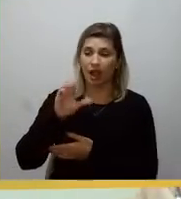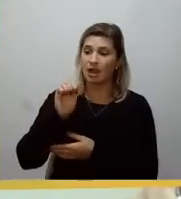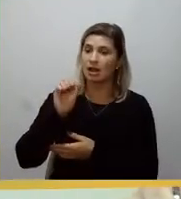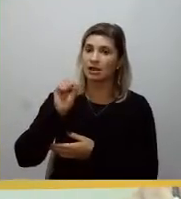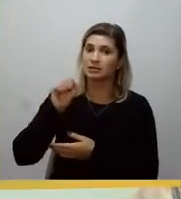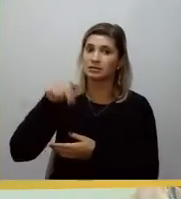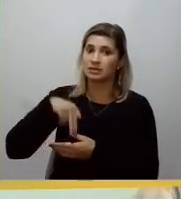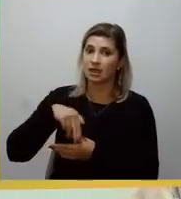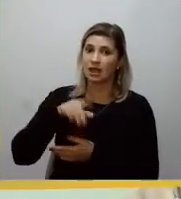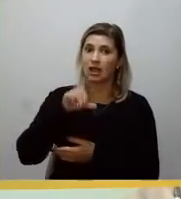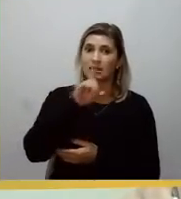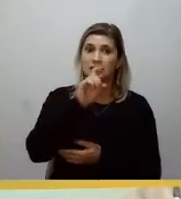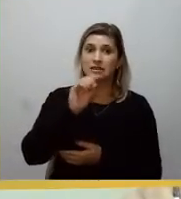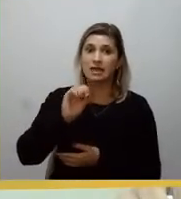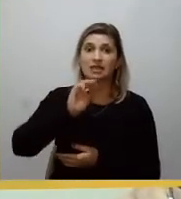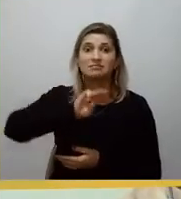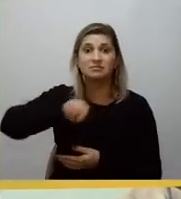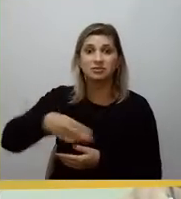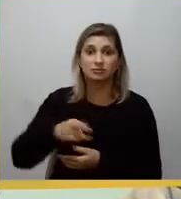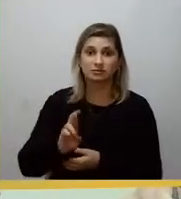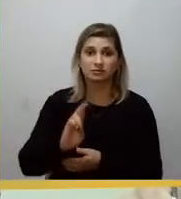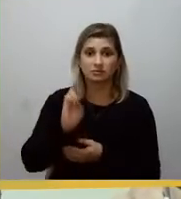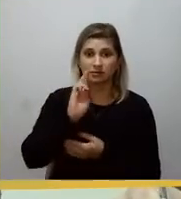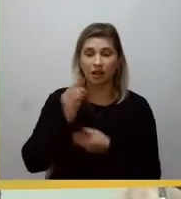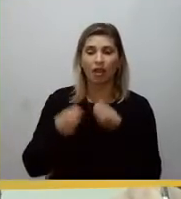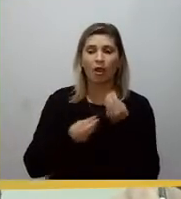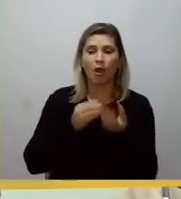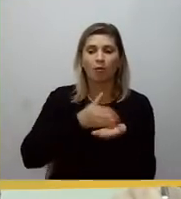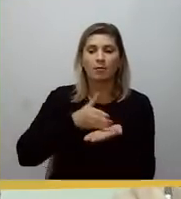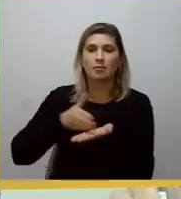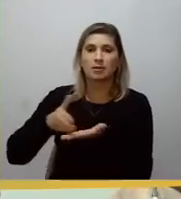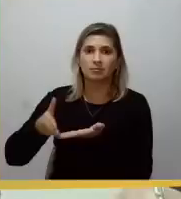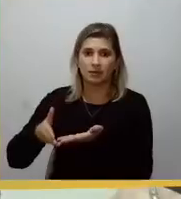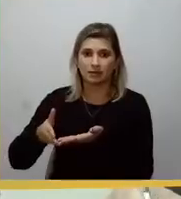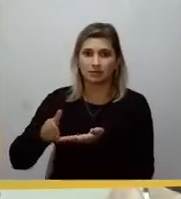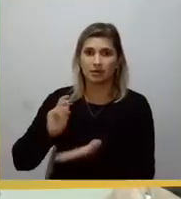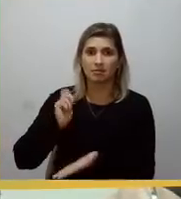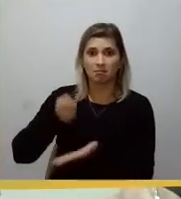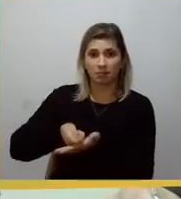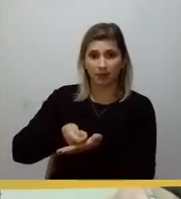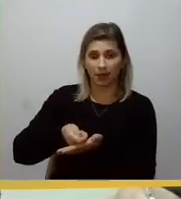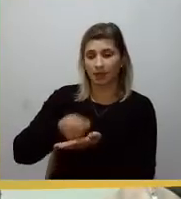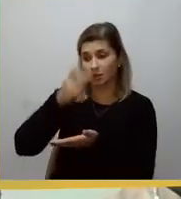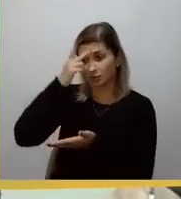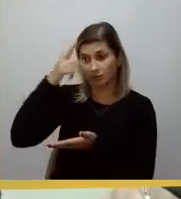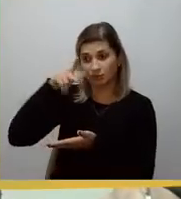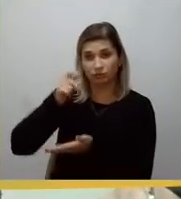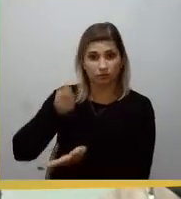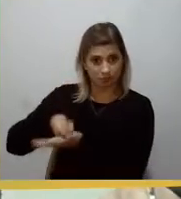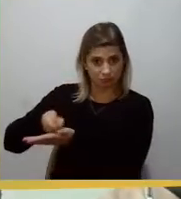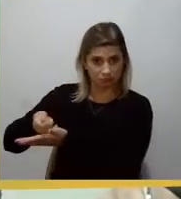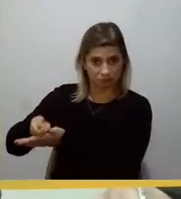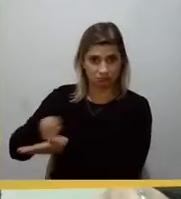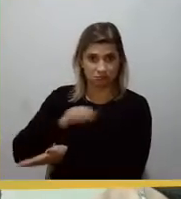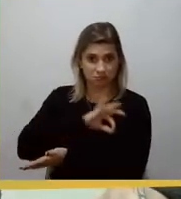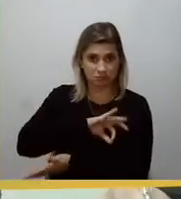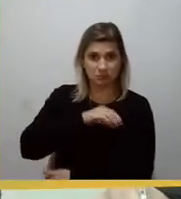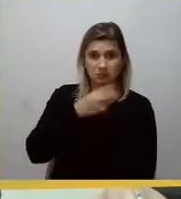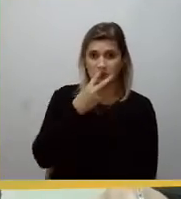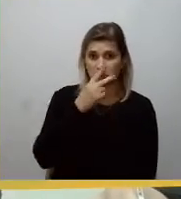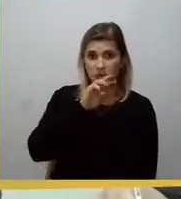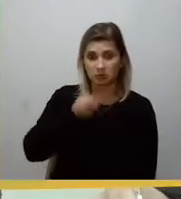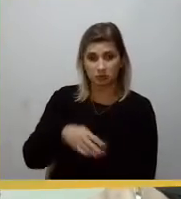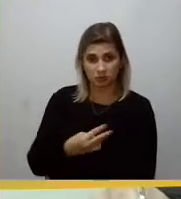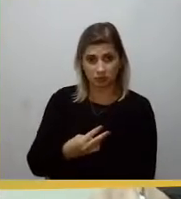Lages. Como é que ficou distribuído esse dinheiro? Gasto de pessoal, 2 milhões e 500. 3 milhões e